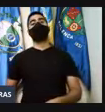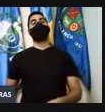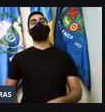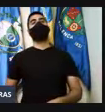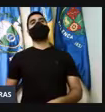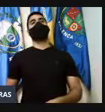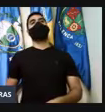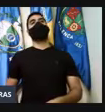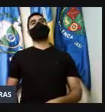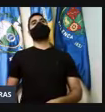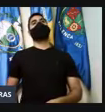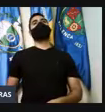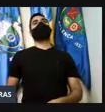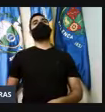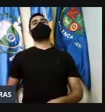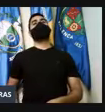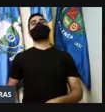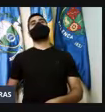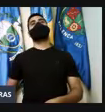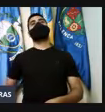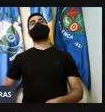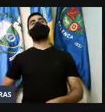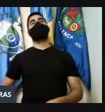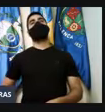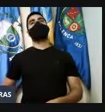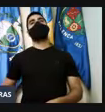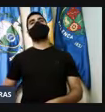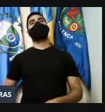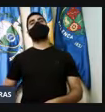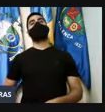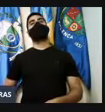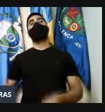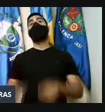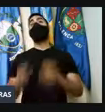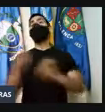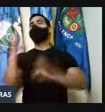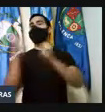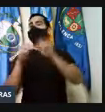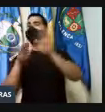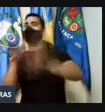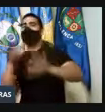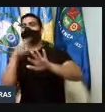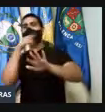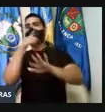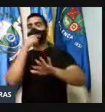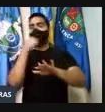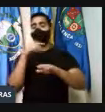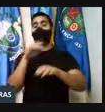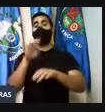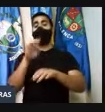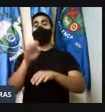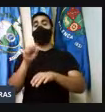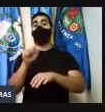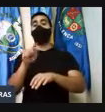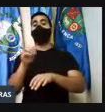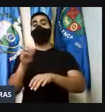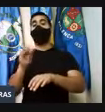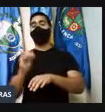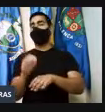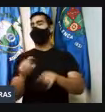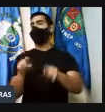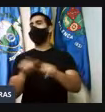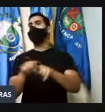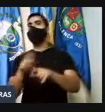que chegar a essa estação, ela vai cuidar da água, ela vai cuidar do esgoto, ela vai cuidar